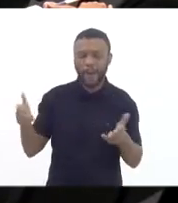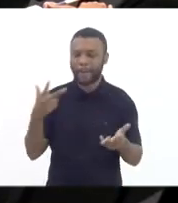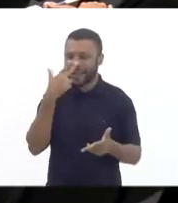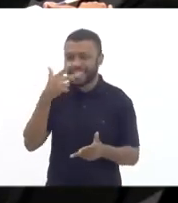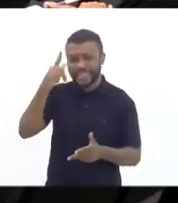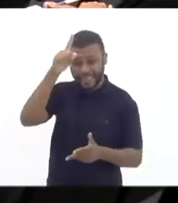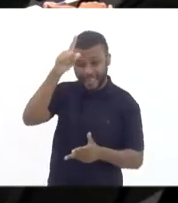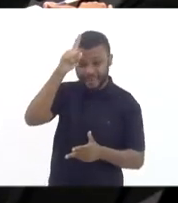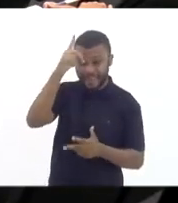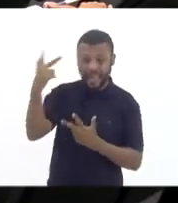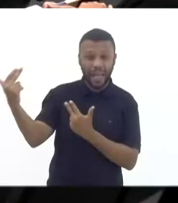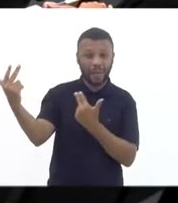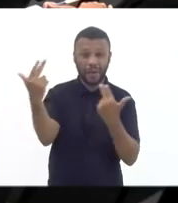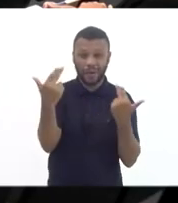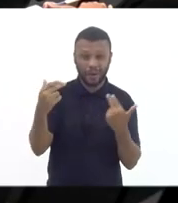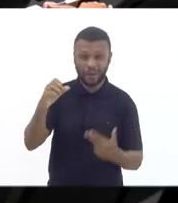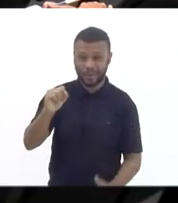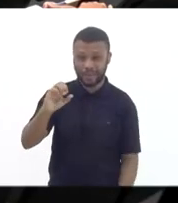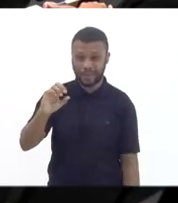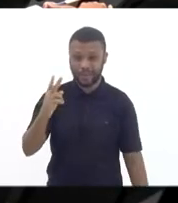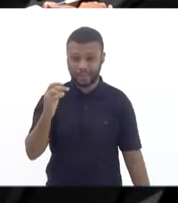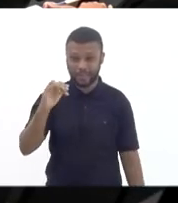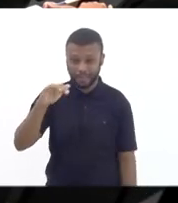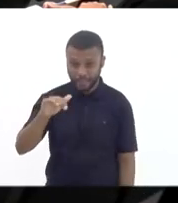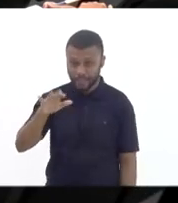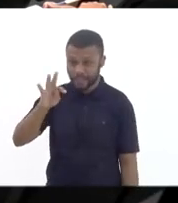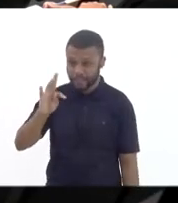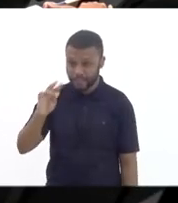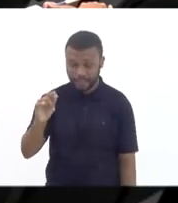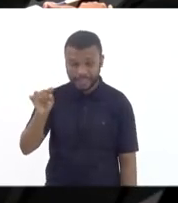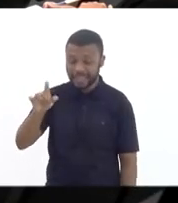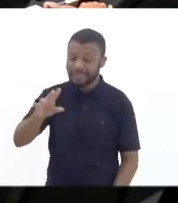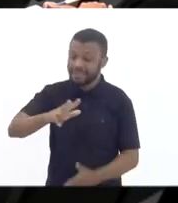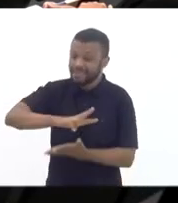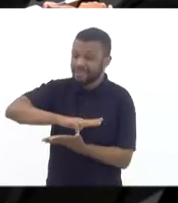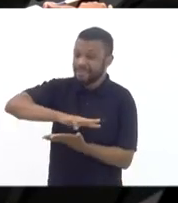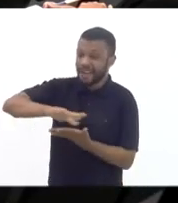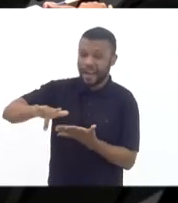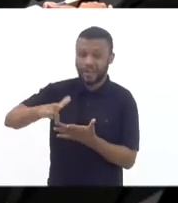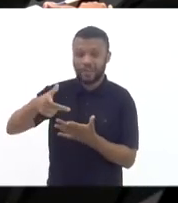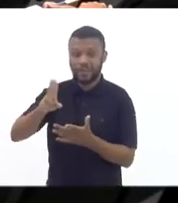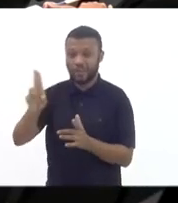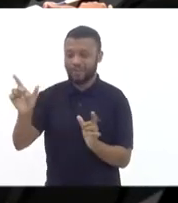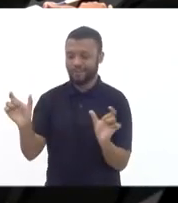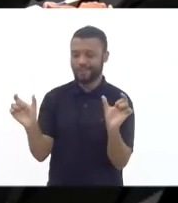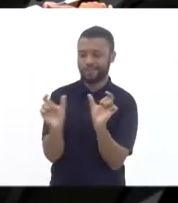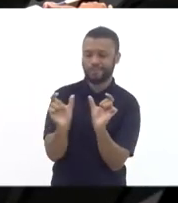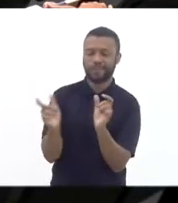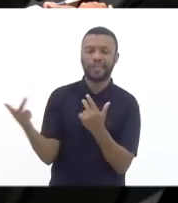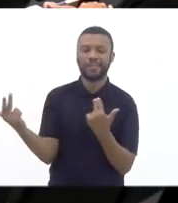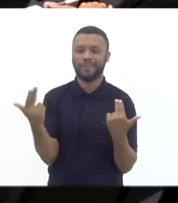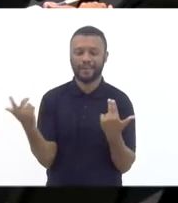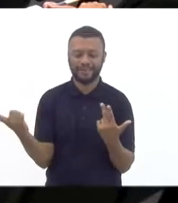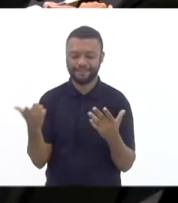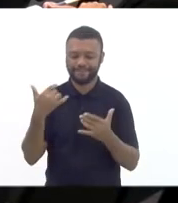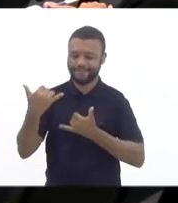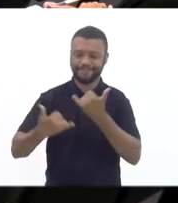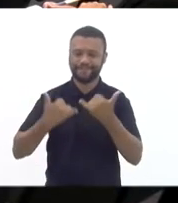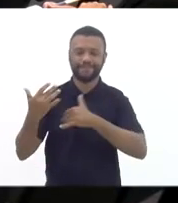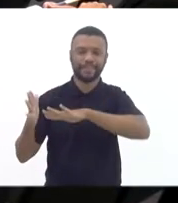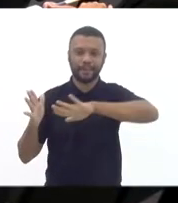eu ia falar isso aqui. Costumo falar que Schmidt na Alemanha é igual o Silva mesmo. Tem Schmidt de todos os jeitos. Bom,